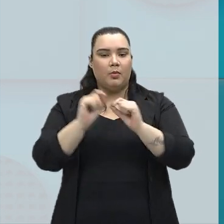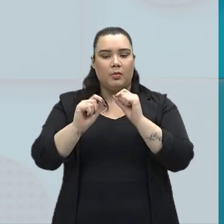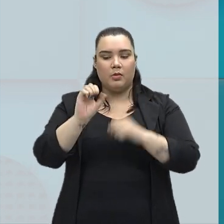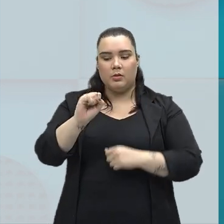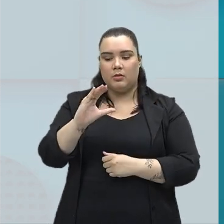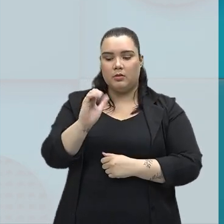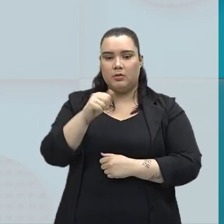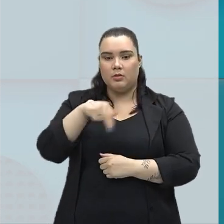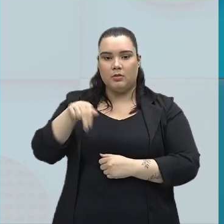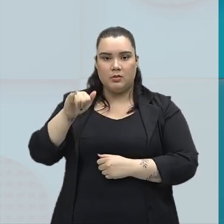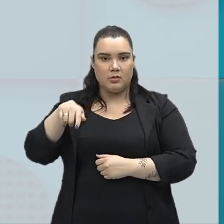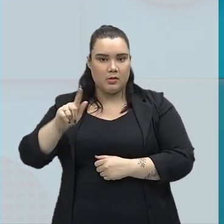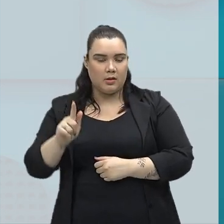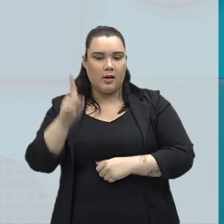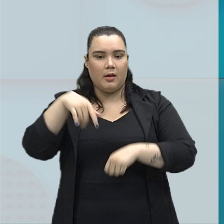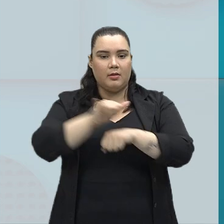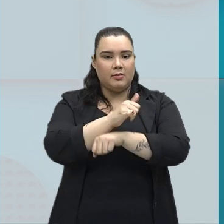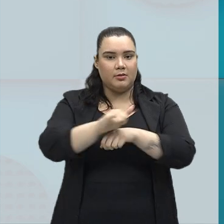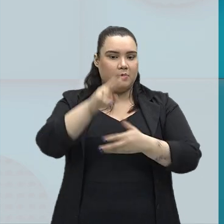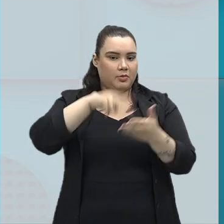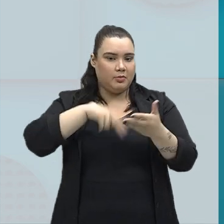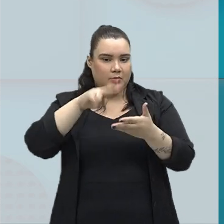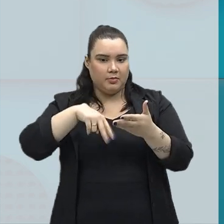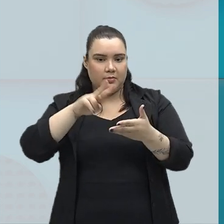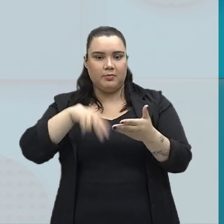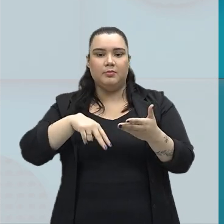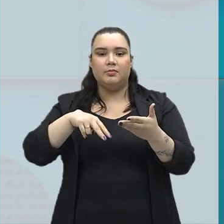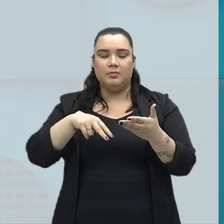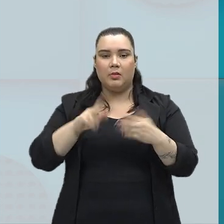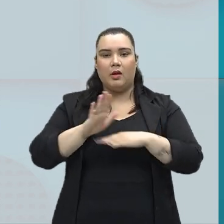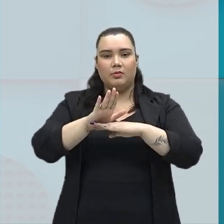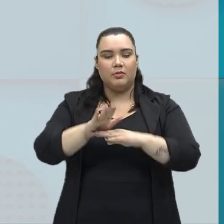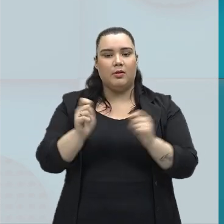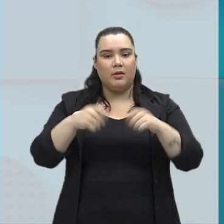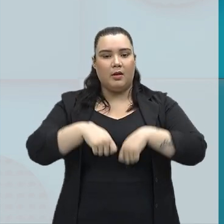a estratégia de leitura Scanning, que nos ajuda